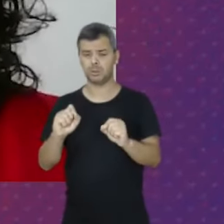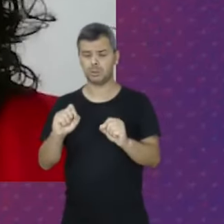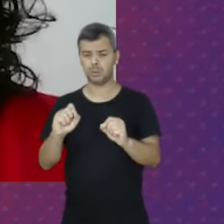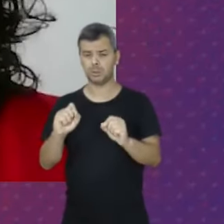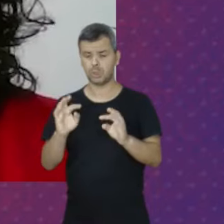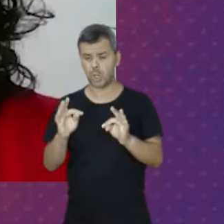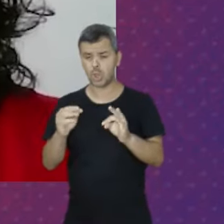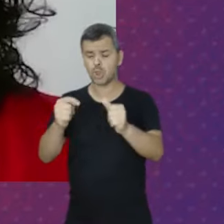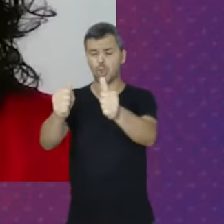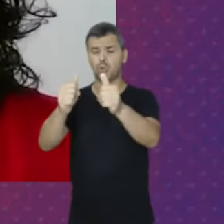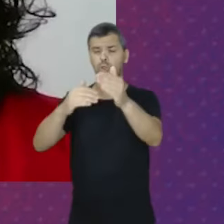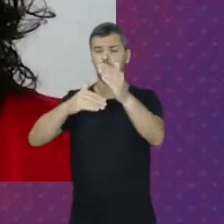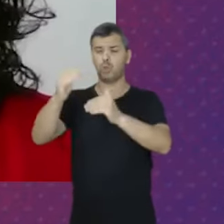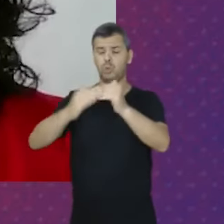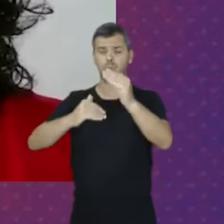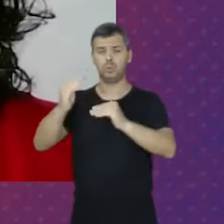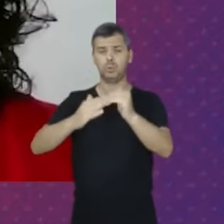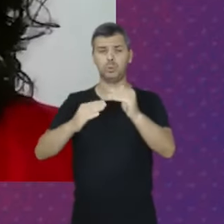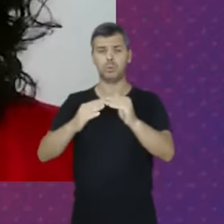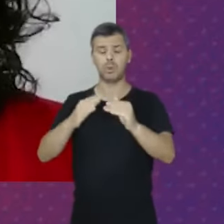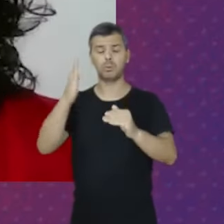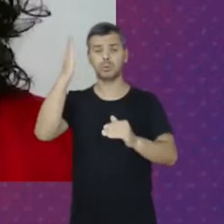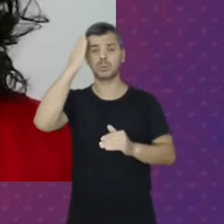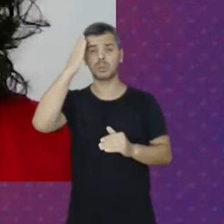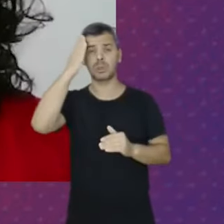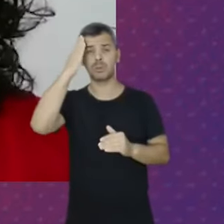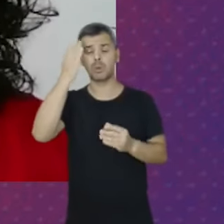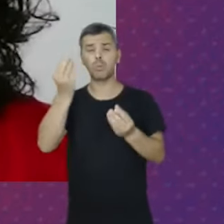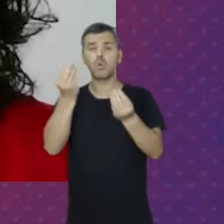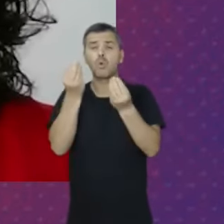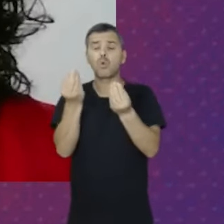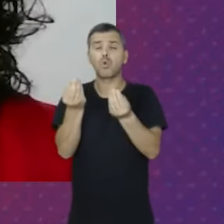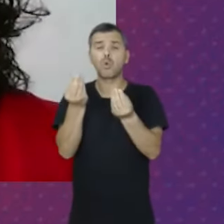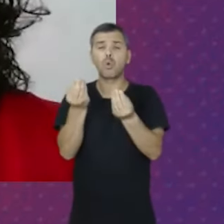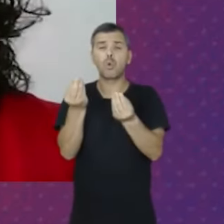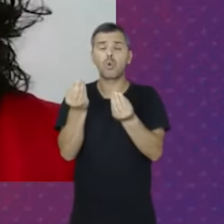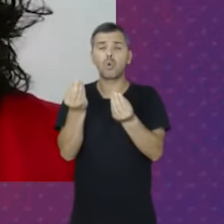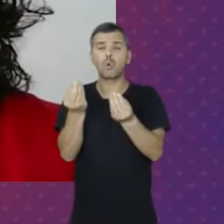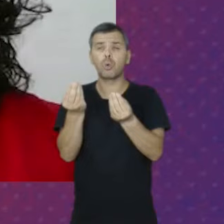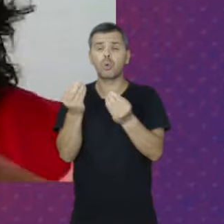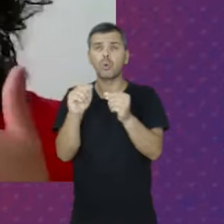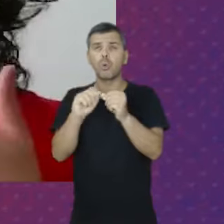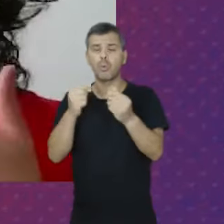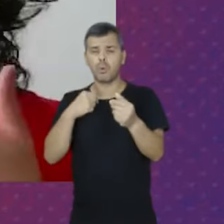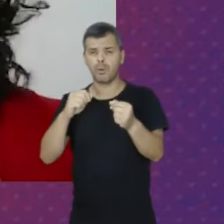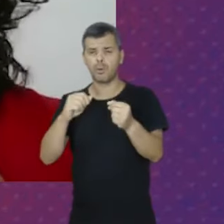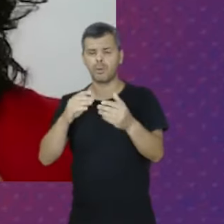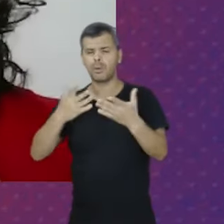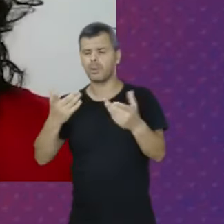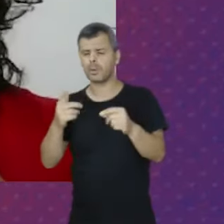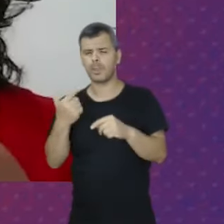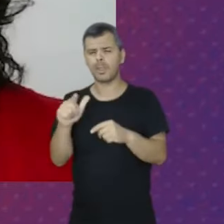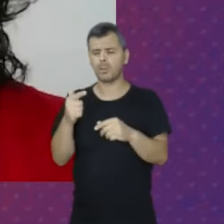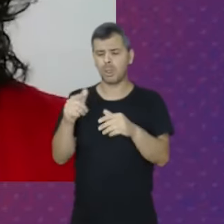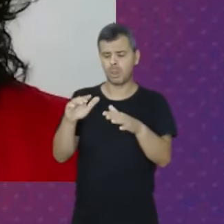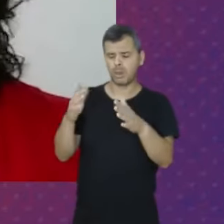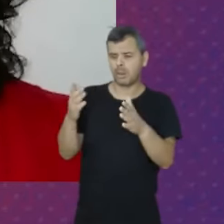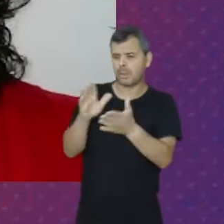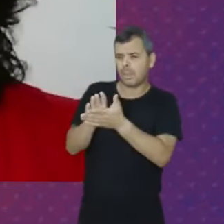os profissionais vão saber como... E quando não tem um